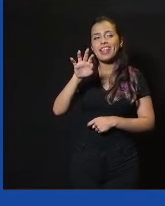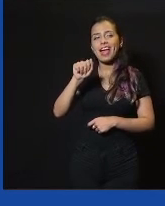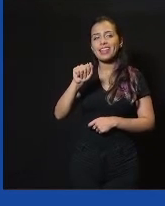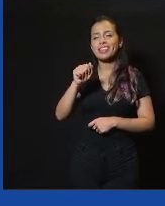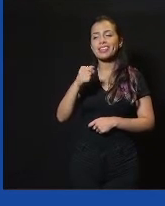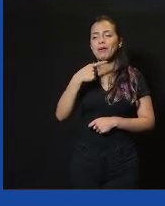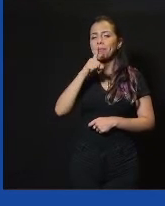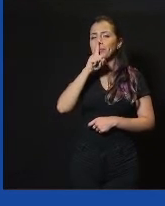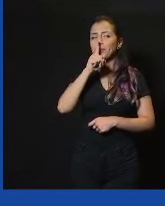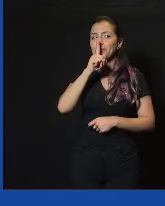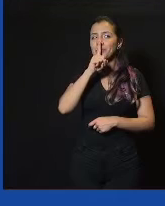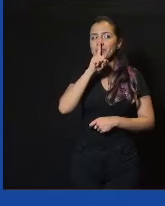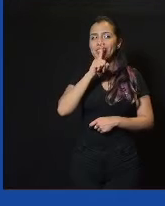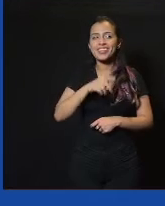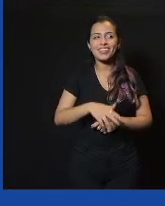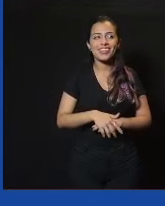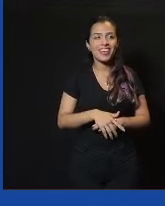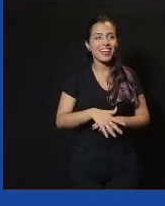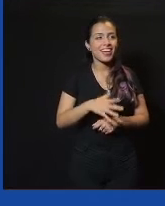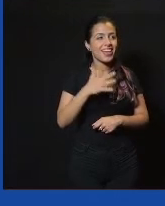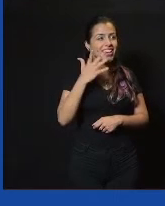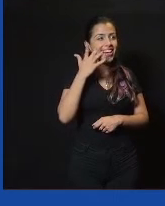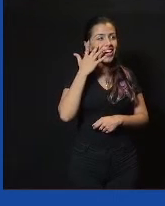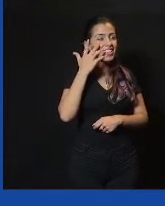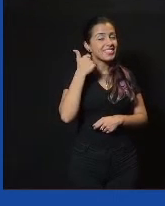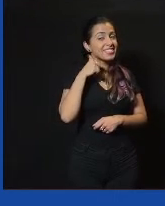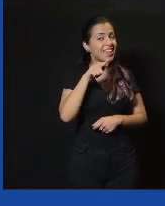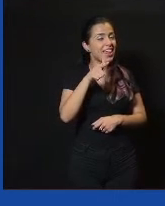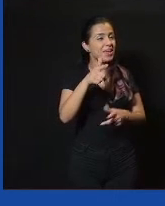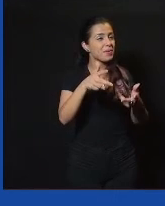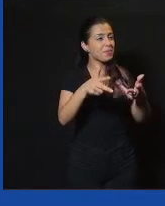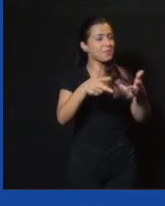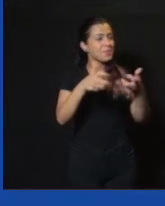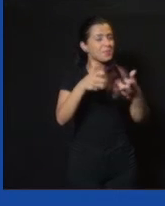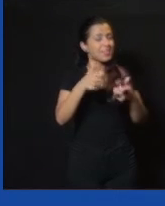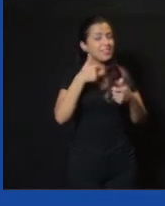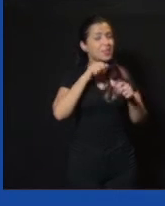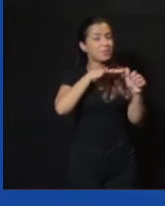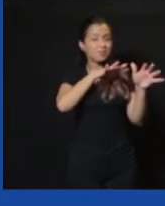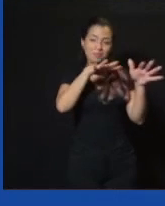tô olhando para ela aqui, eu não sei se ela percebeu pelo vídeo aqui, Renata. Eu tô olhando para você.